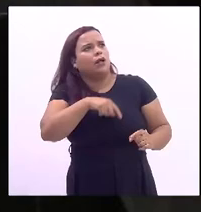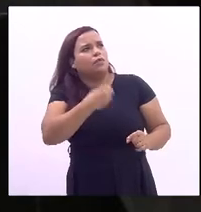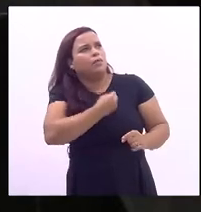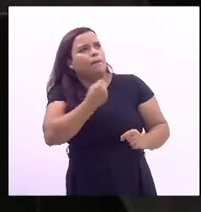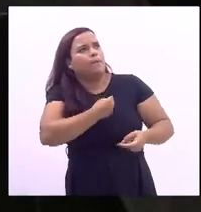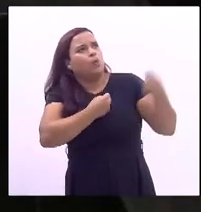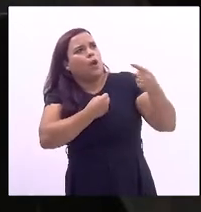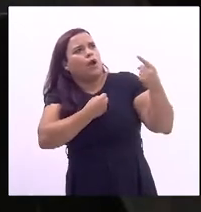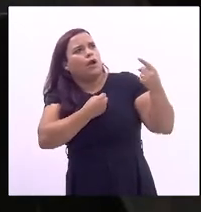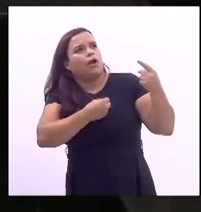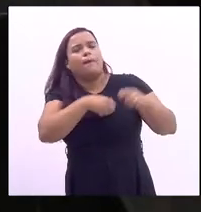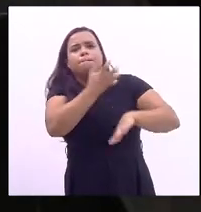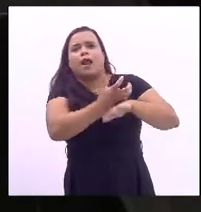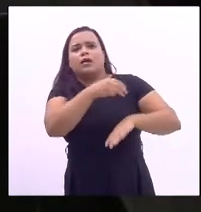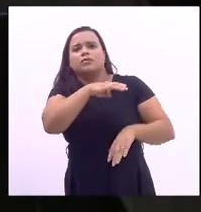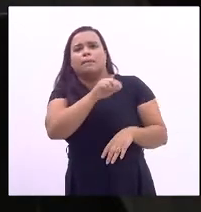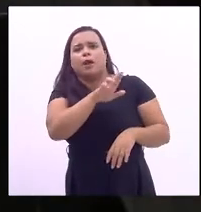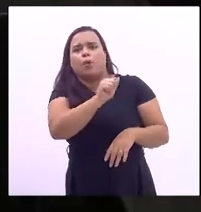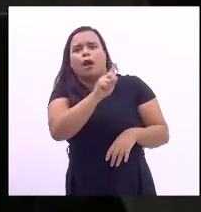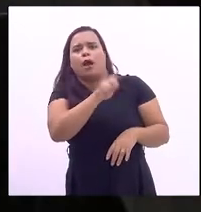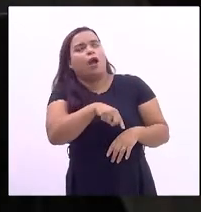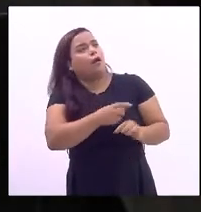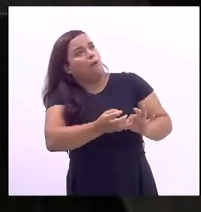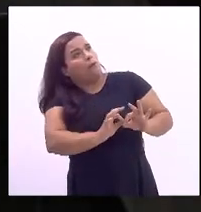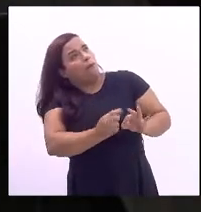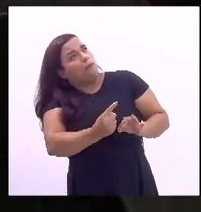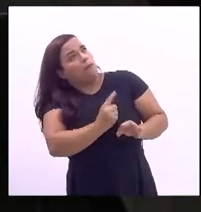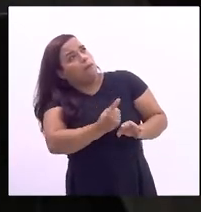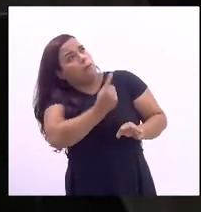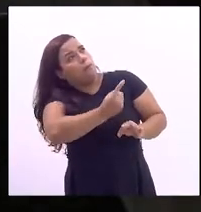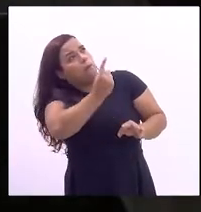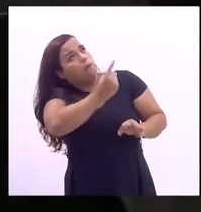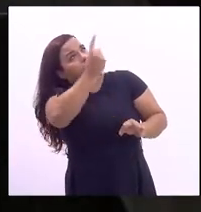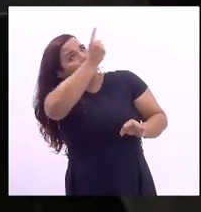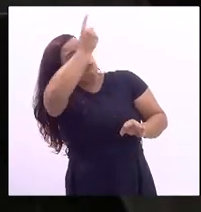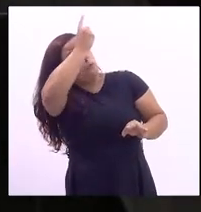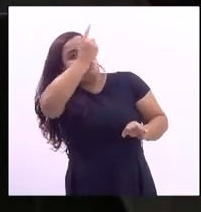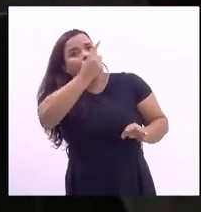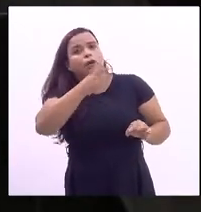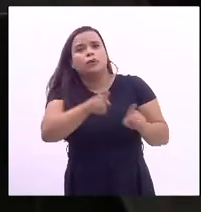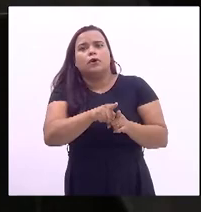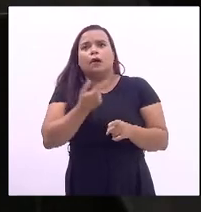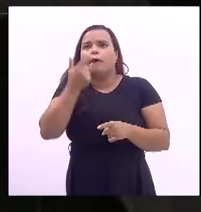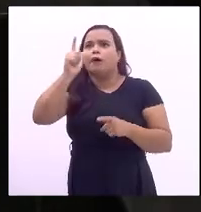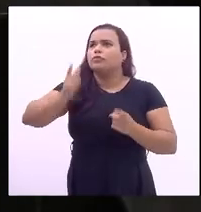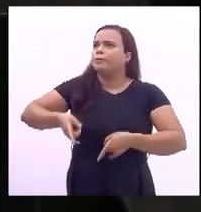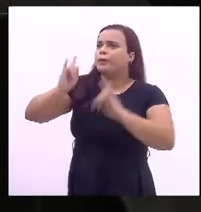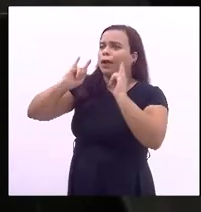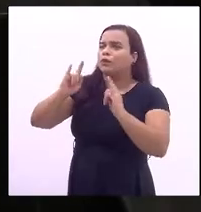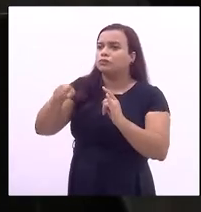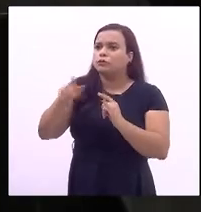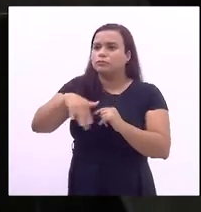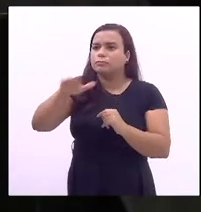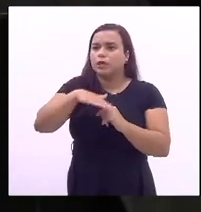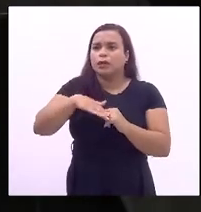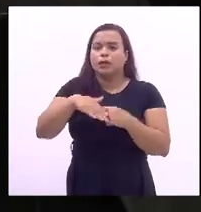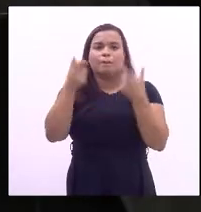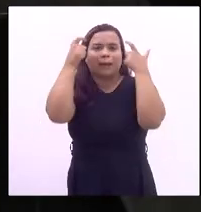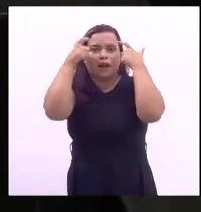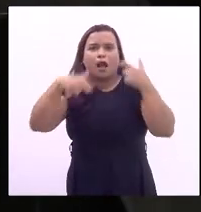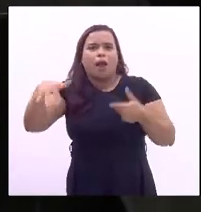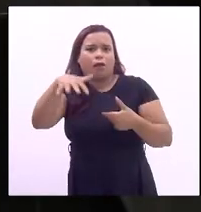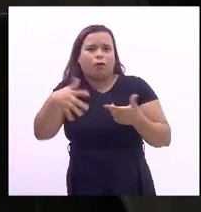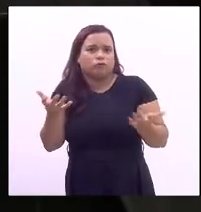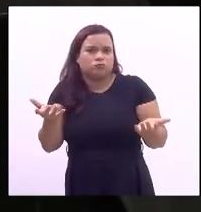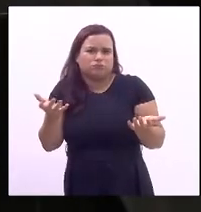na praça maior de Renan Darius e os prédios aqui e o comércio do Paço Imperial não importa